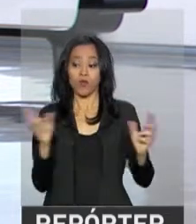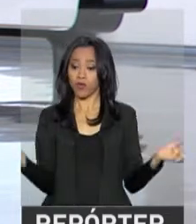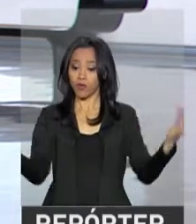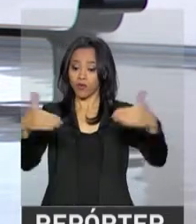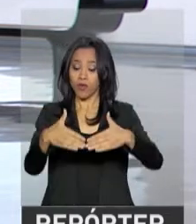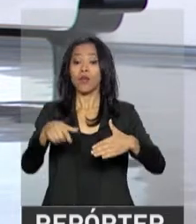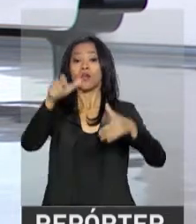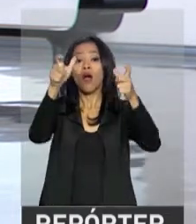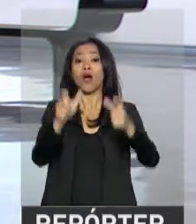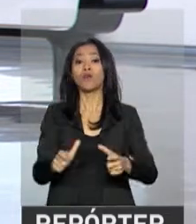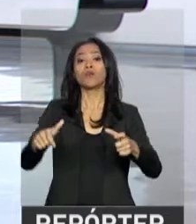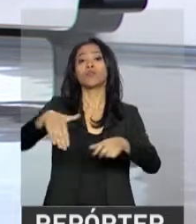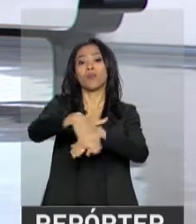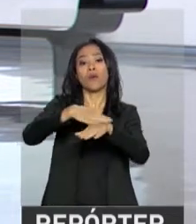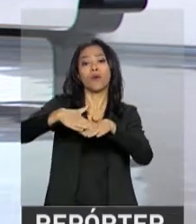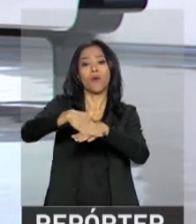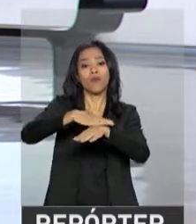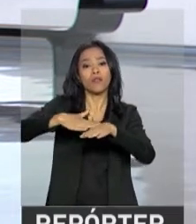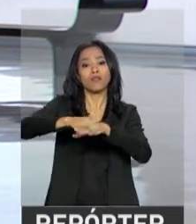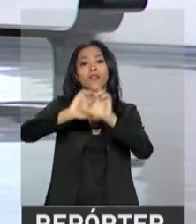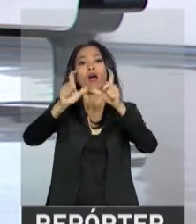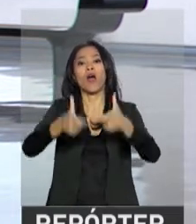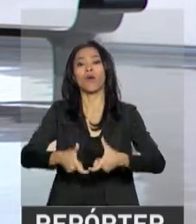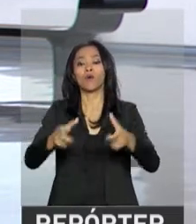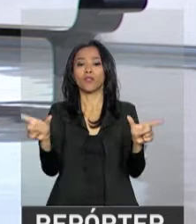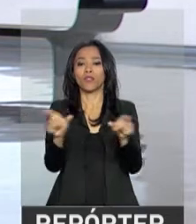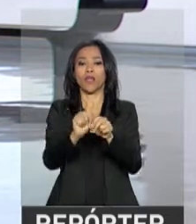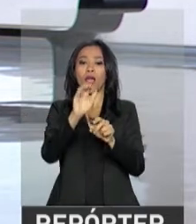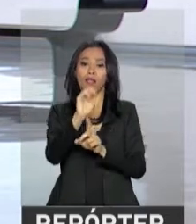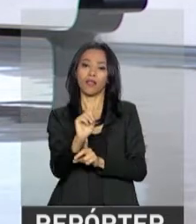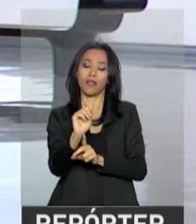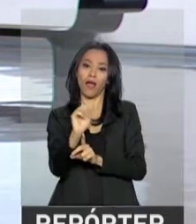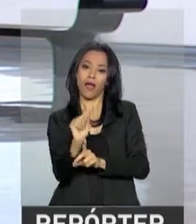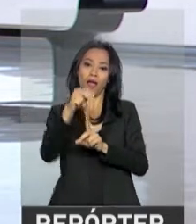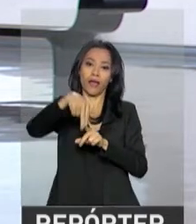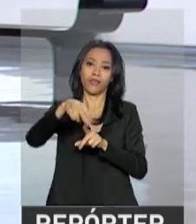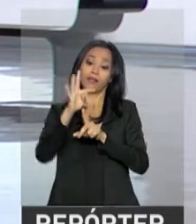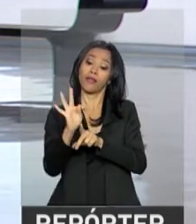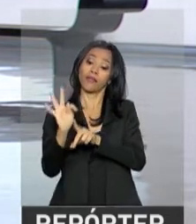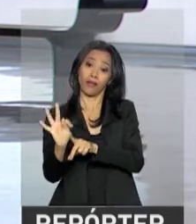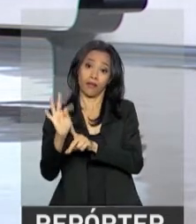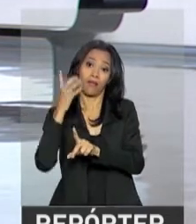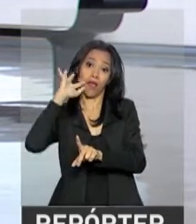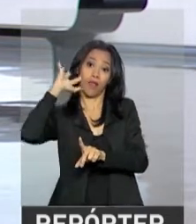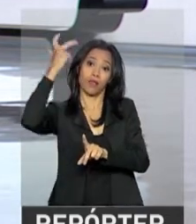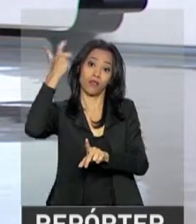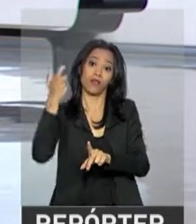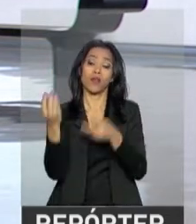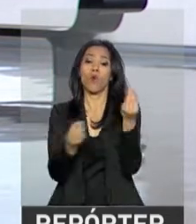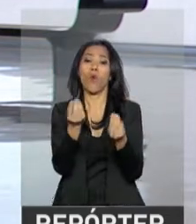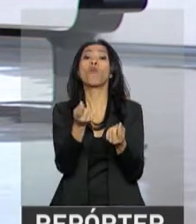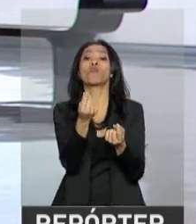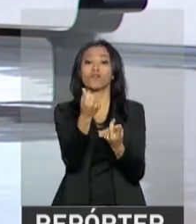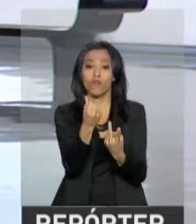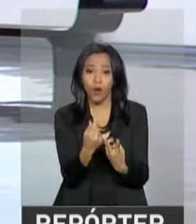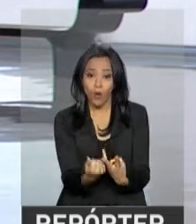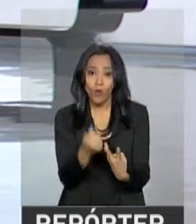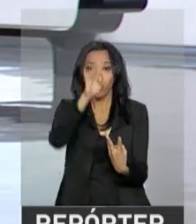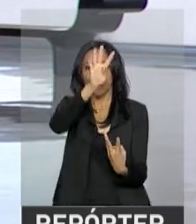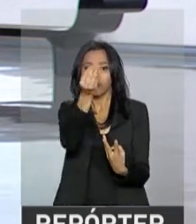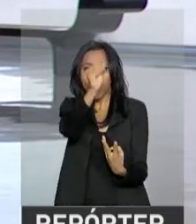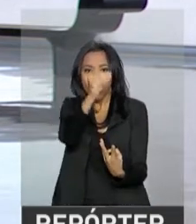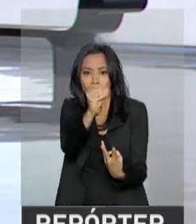transportes terrestres antt para definir uma terceira versão dessa tabela além disso a agência